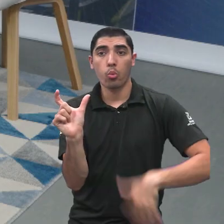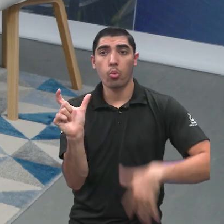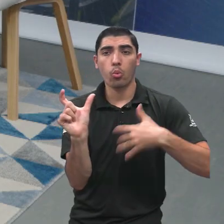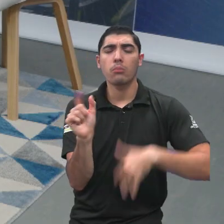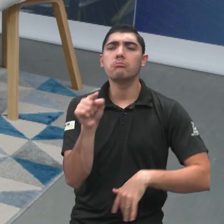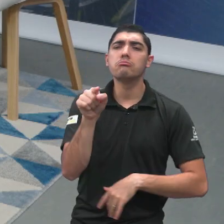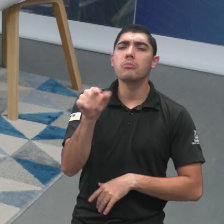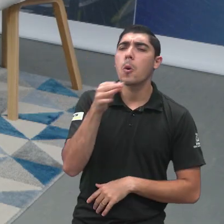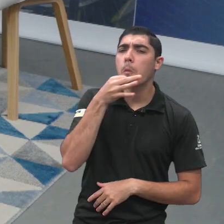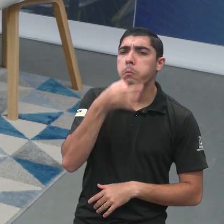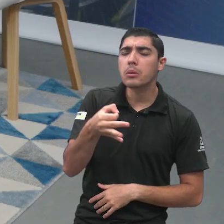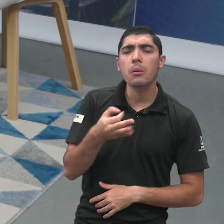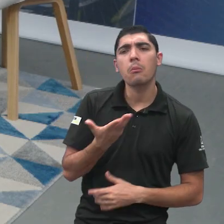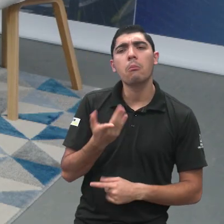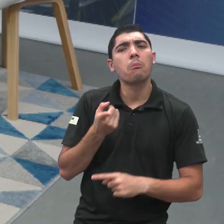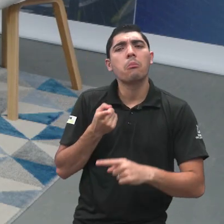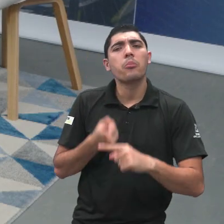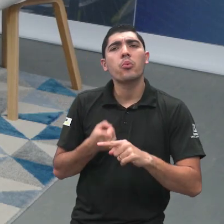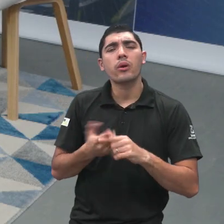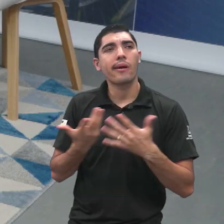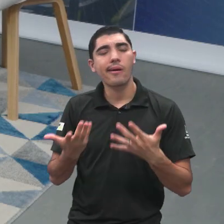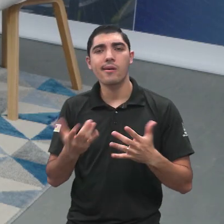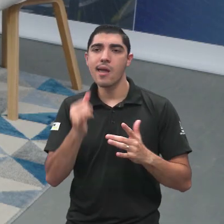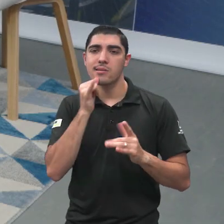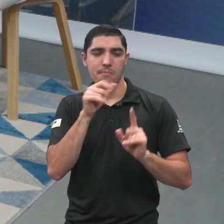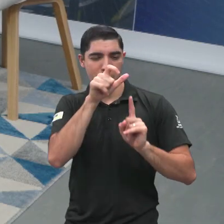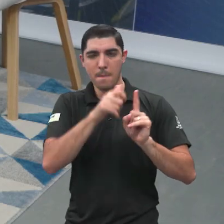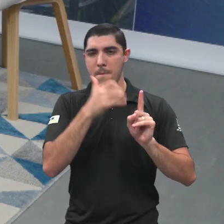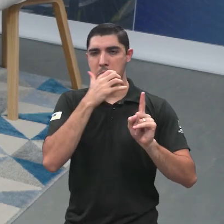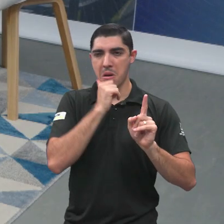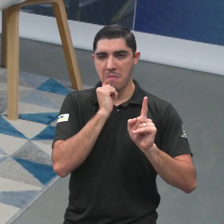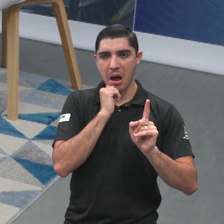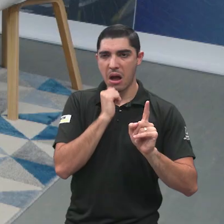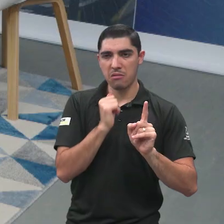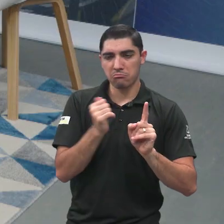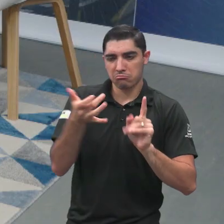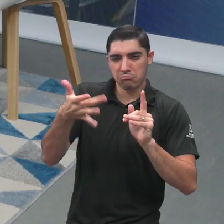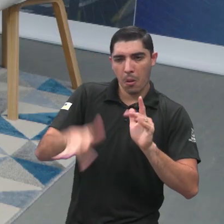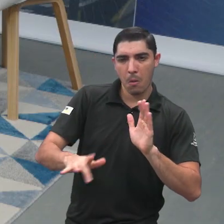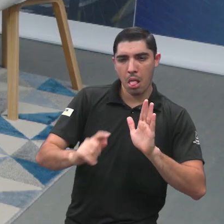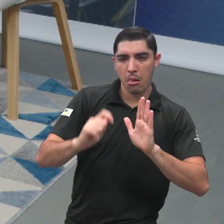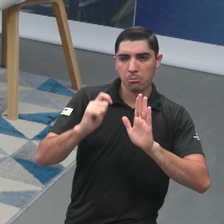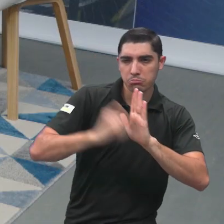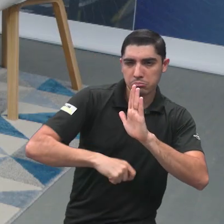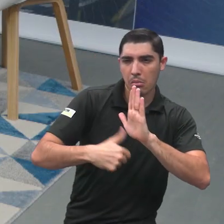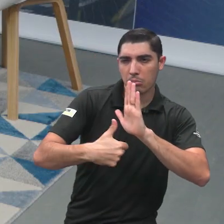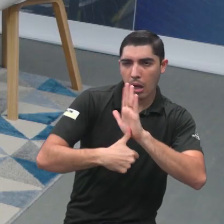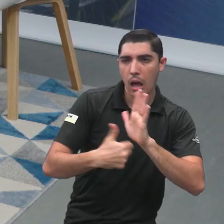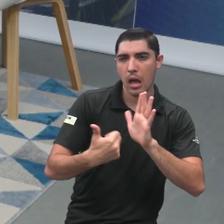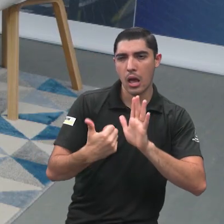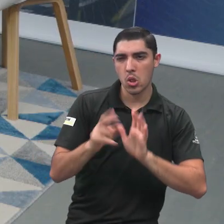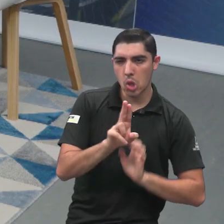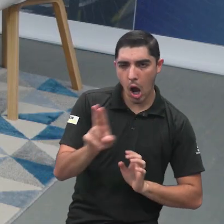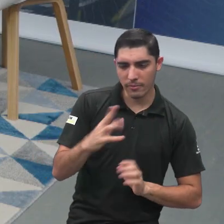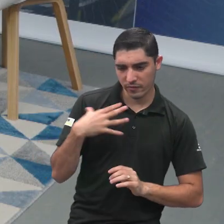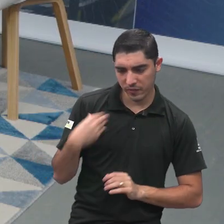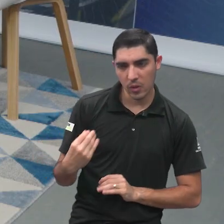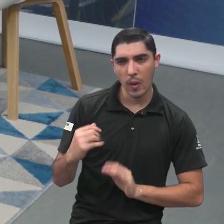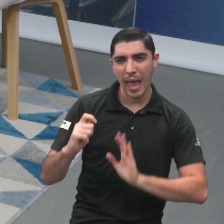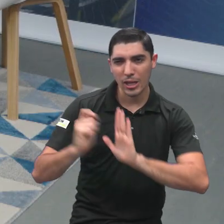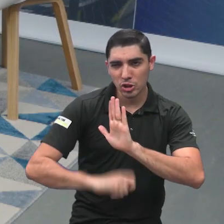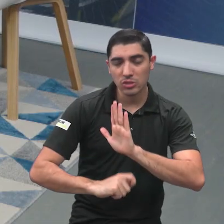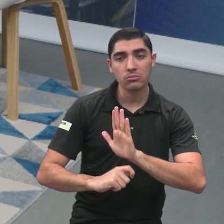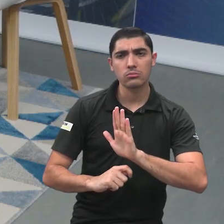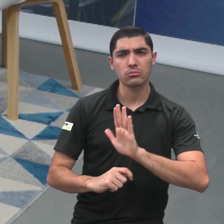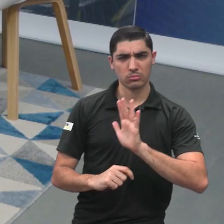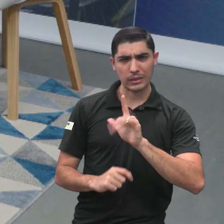na sua opinião, quando o pai não comparece, né, ao registro, há mecanismos jurídicos para que